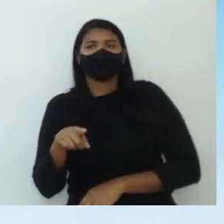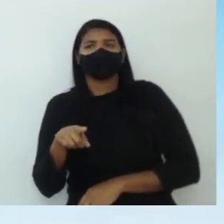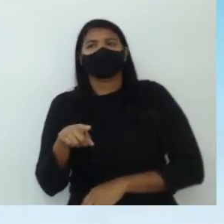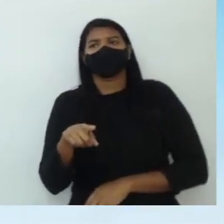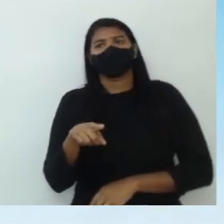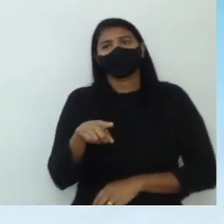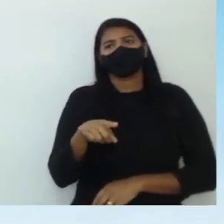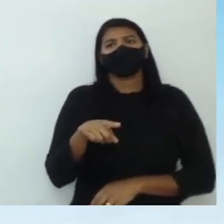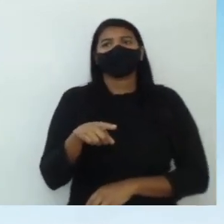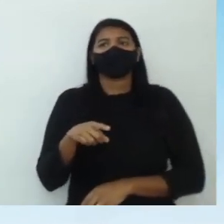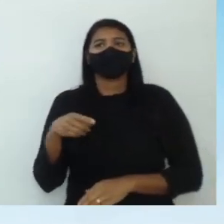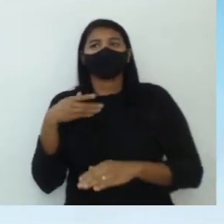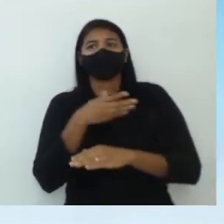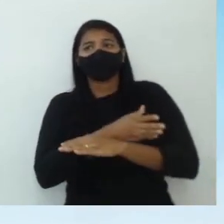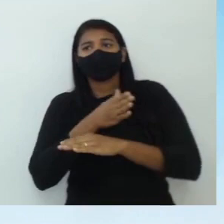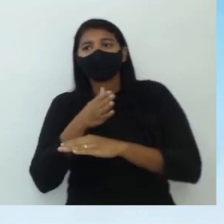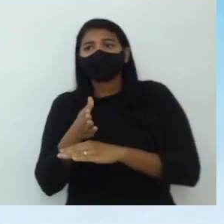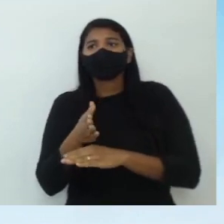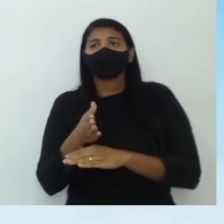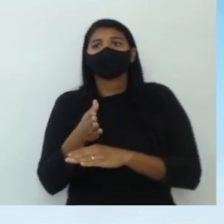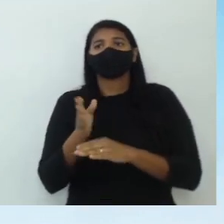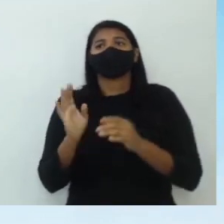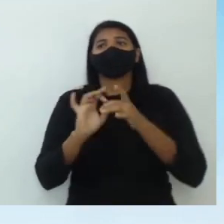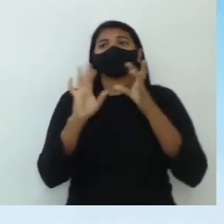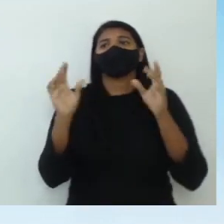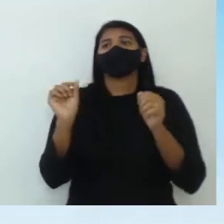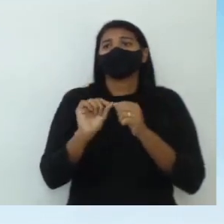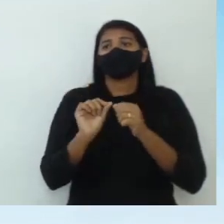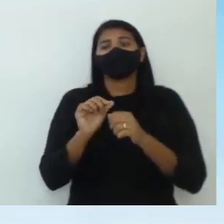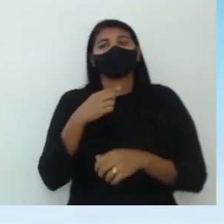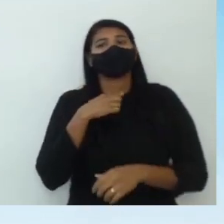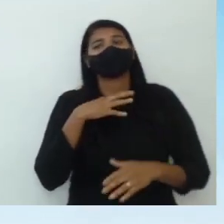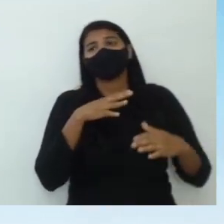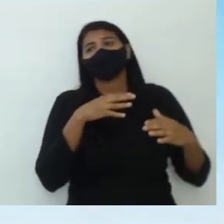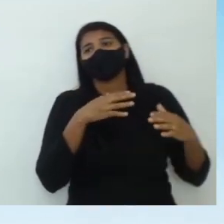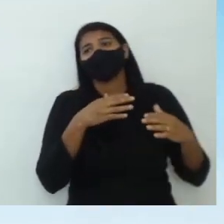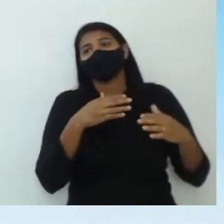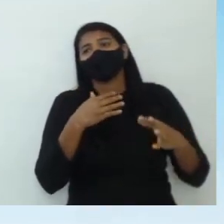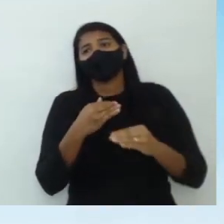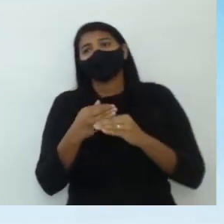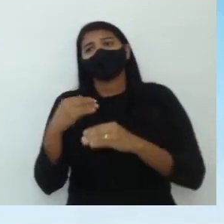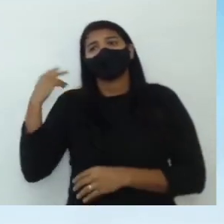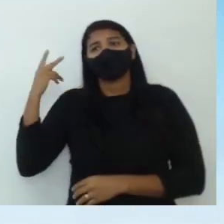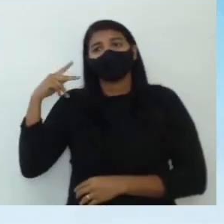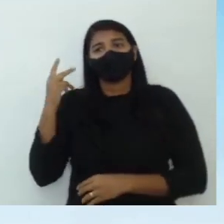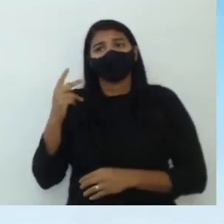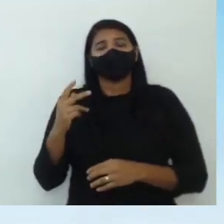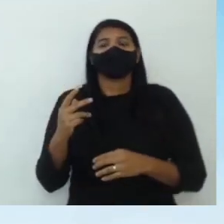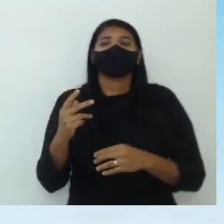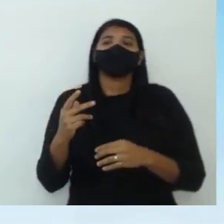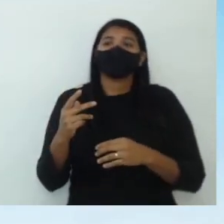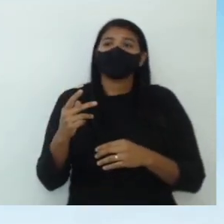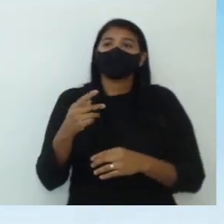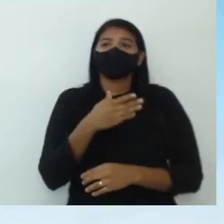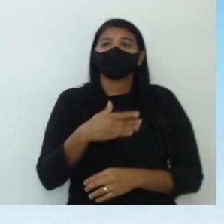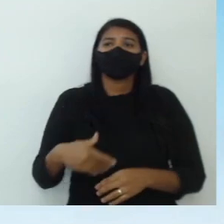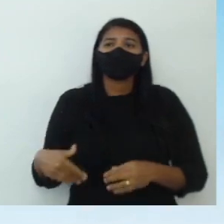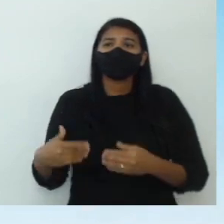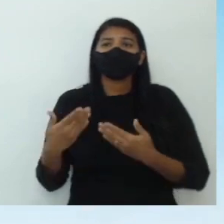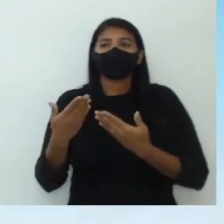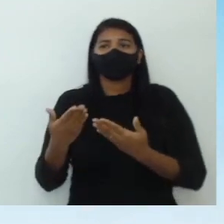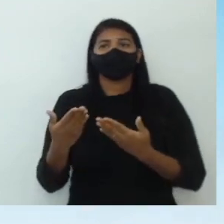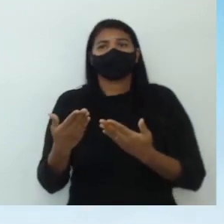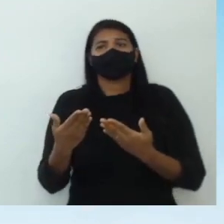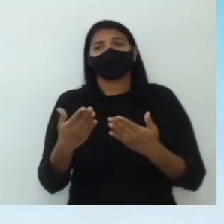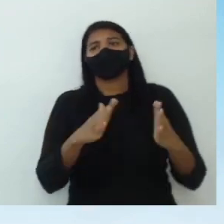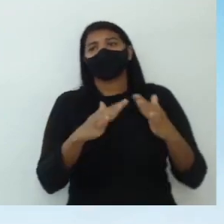de acesso, esse tipo de conduta, mas também não pode vir desacompanhada de uma política pública de apoio, de alimentação, não é